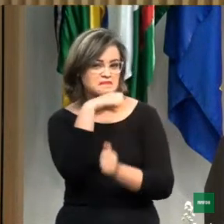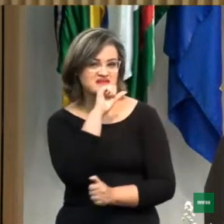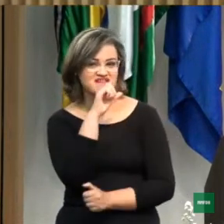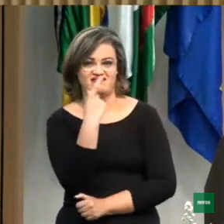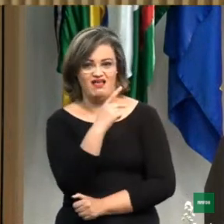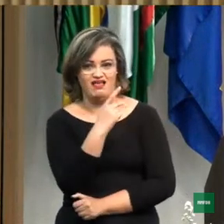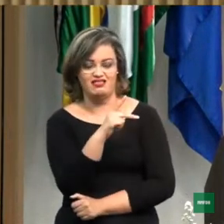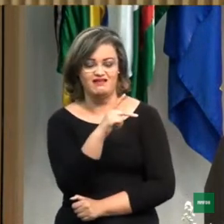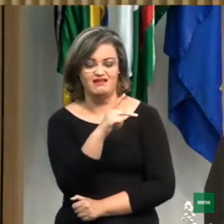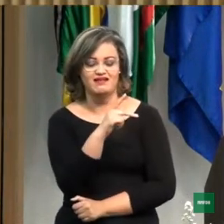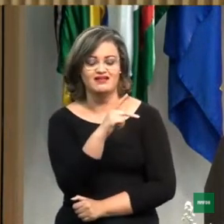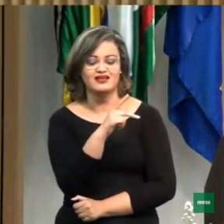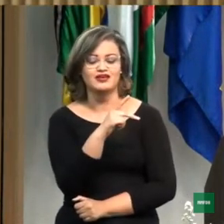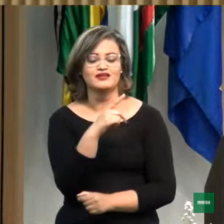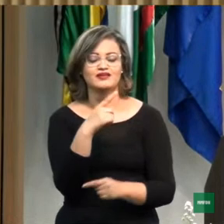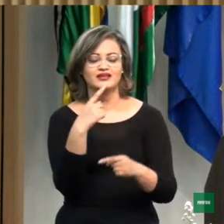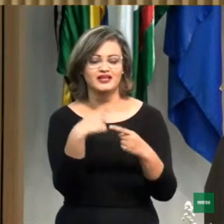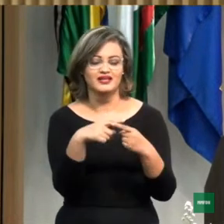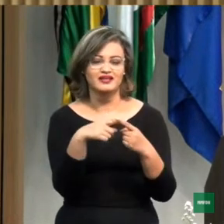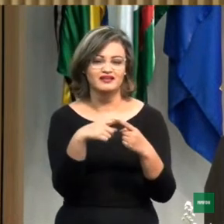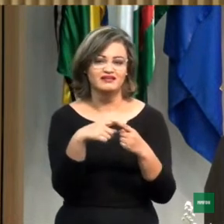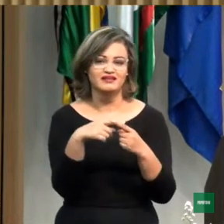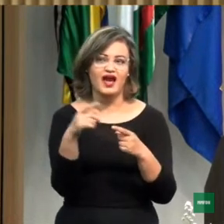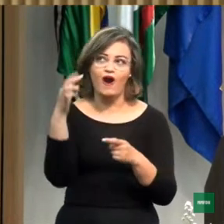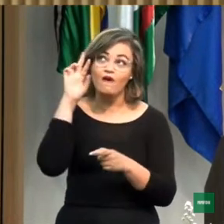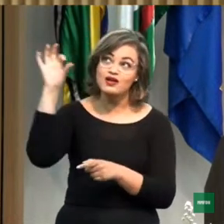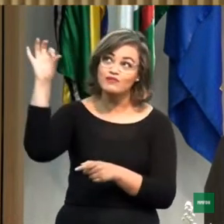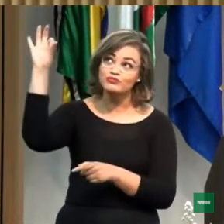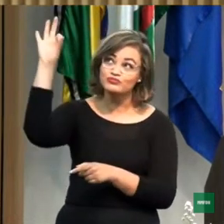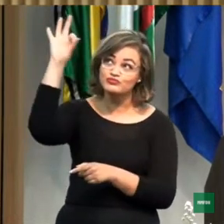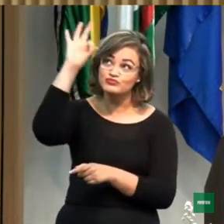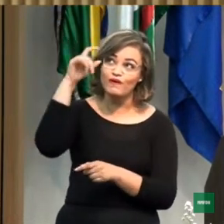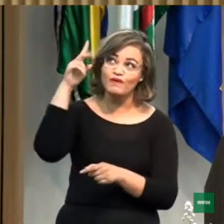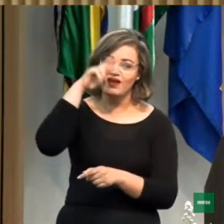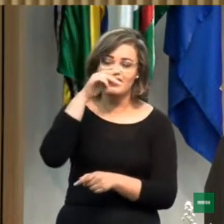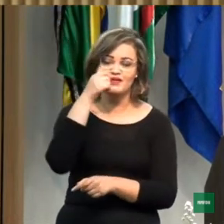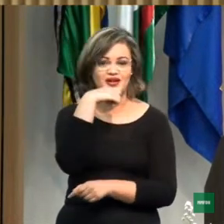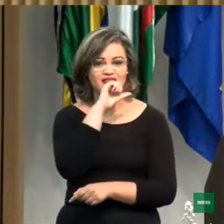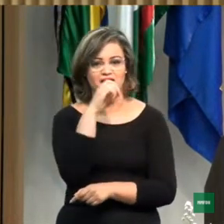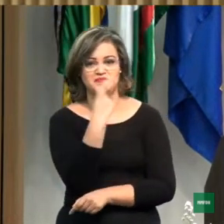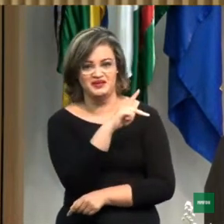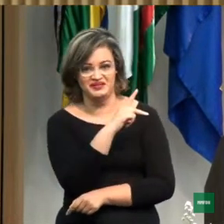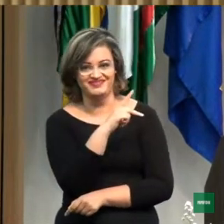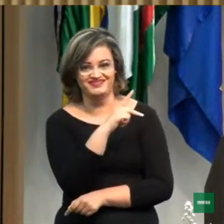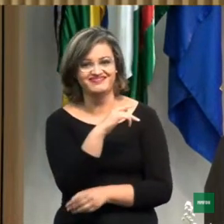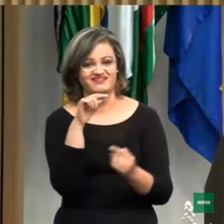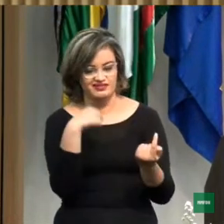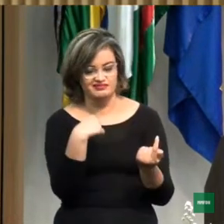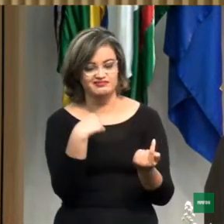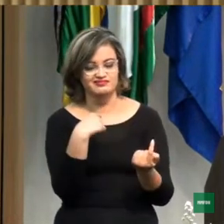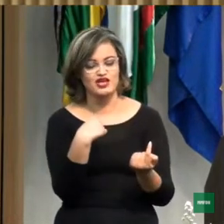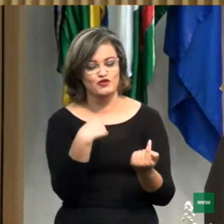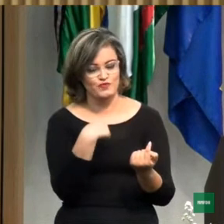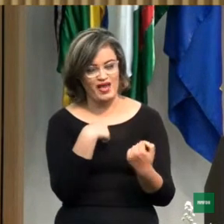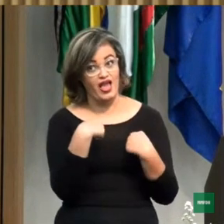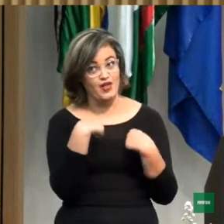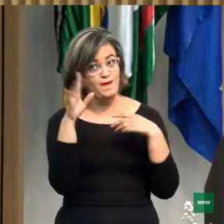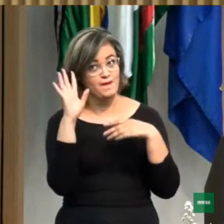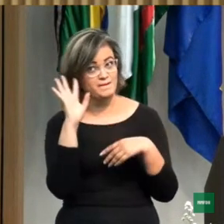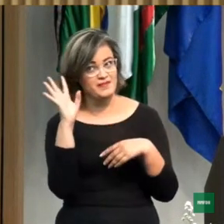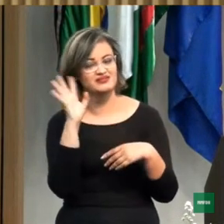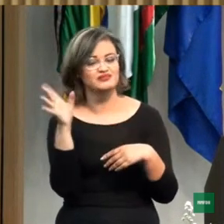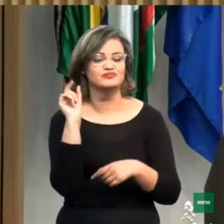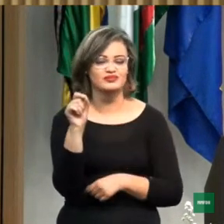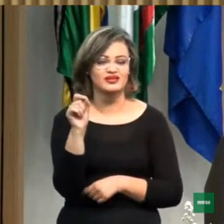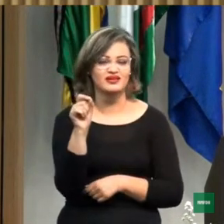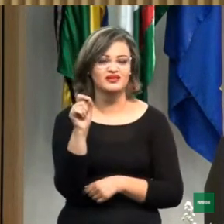para o sol todos os dias a sua mãe, não é? Eu penso, doutor Roberto, que imagino que vive a mesma coisa,